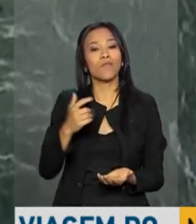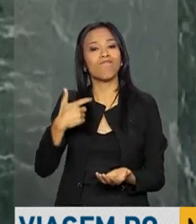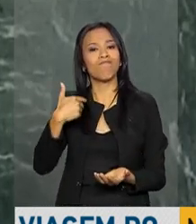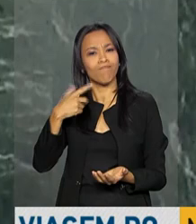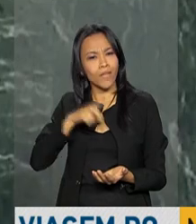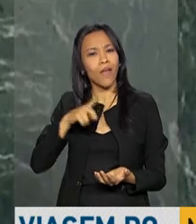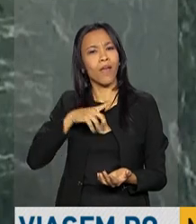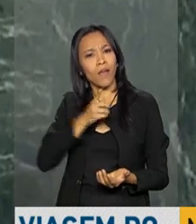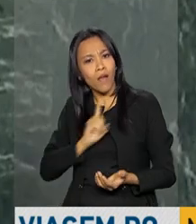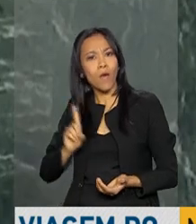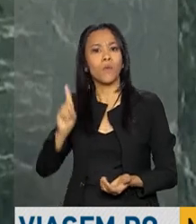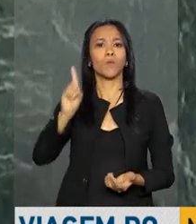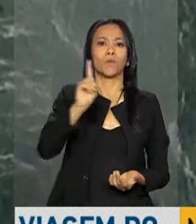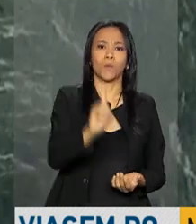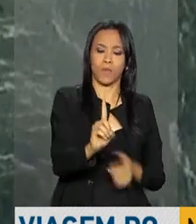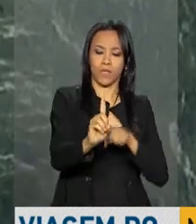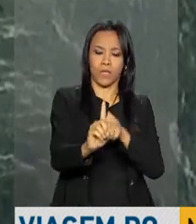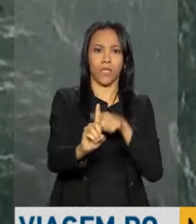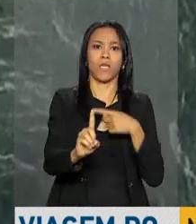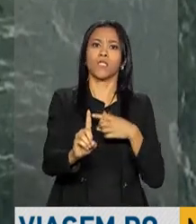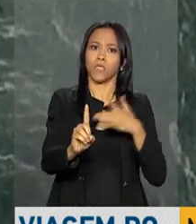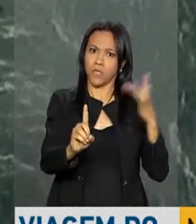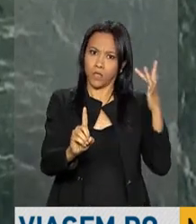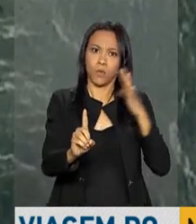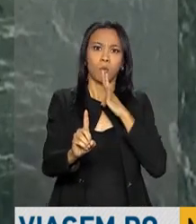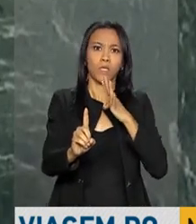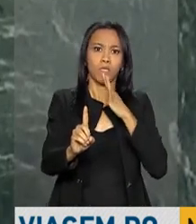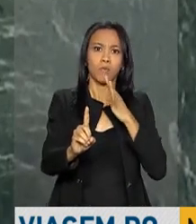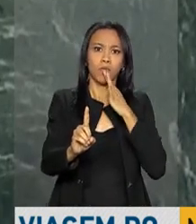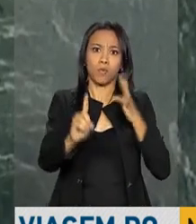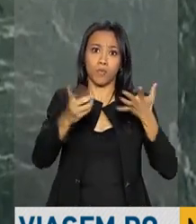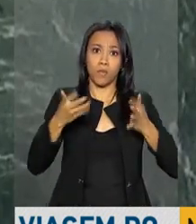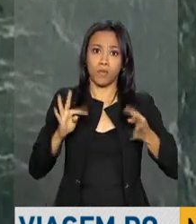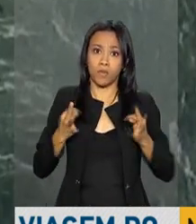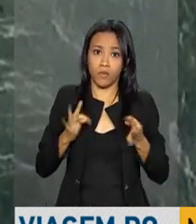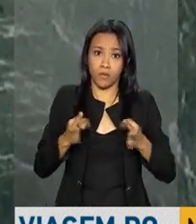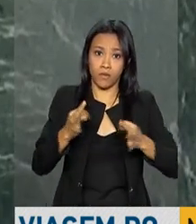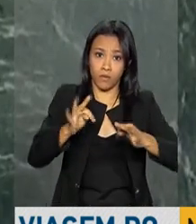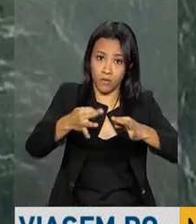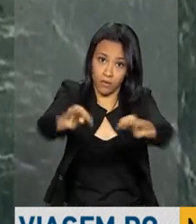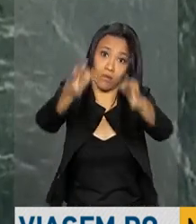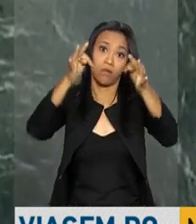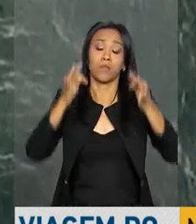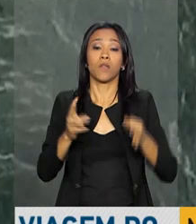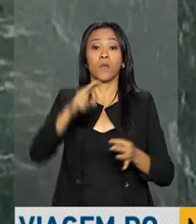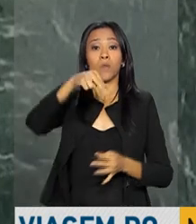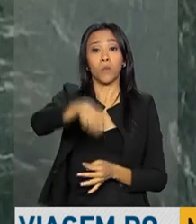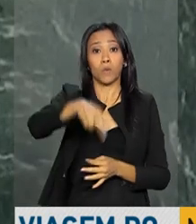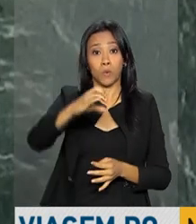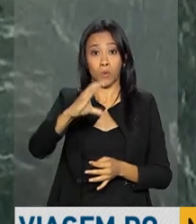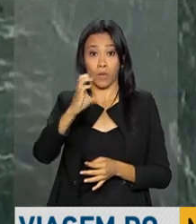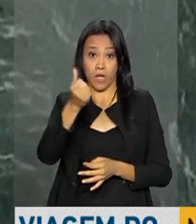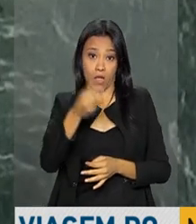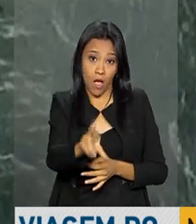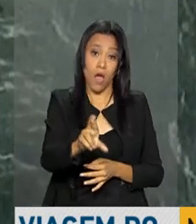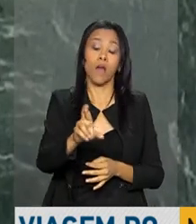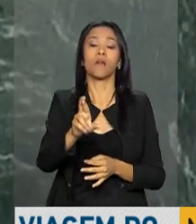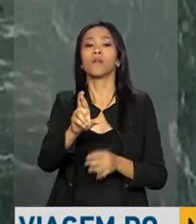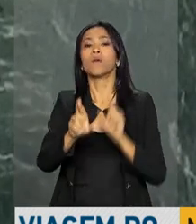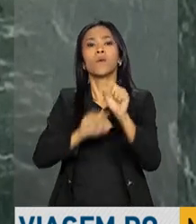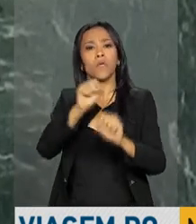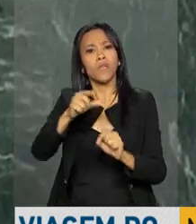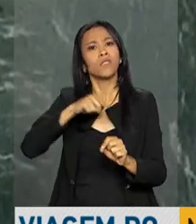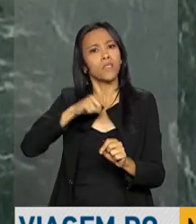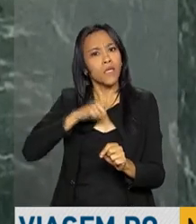quem, dominando a tecnologia nuclear, abriu mão voluntariamente de possuir